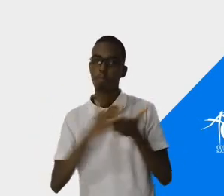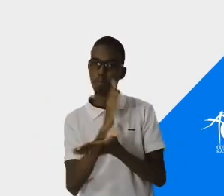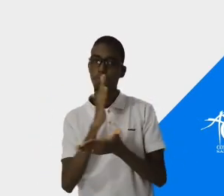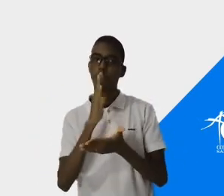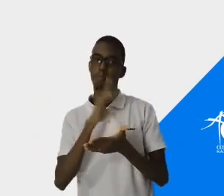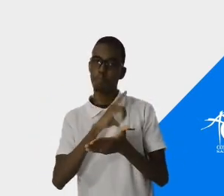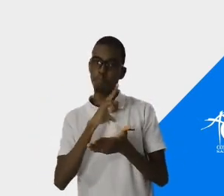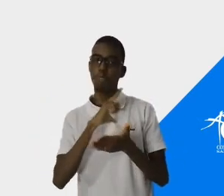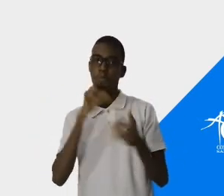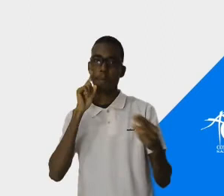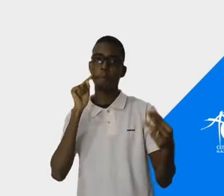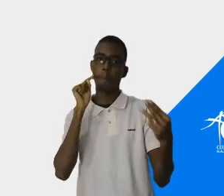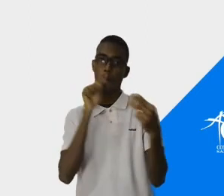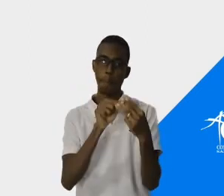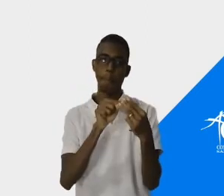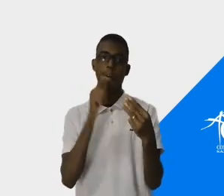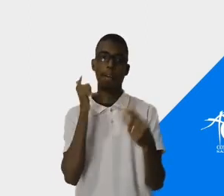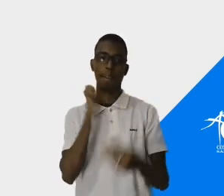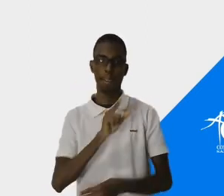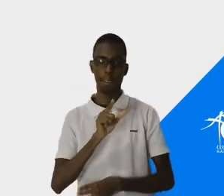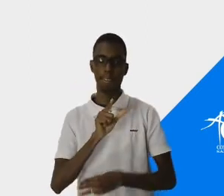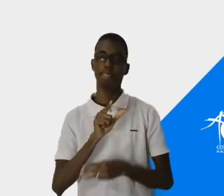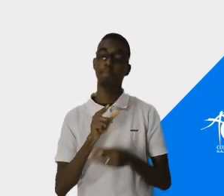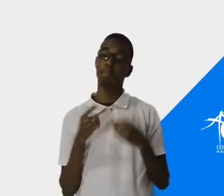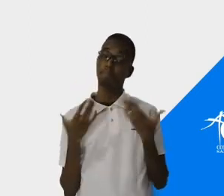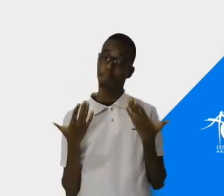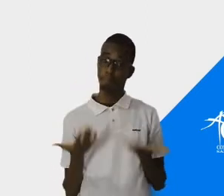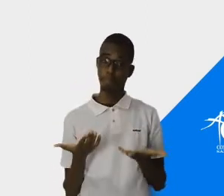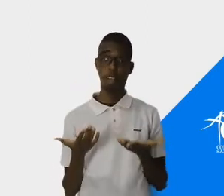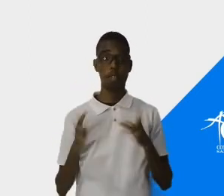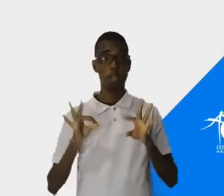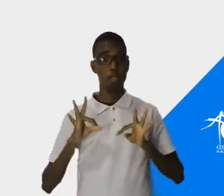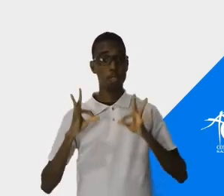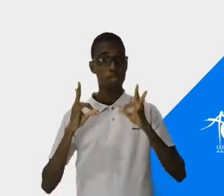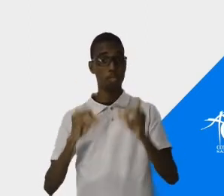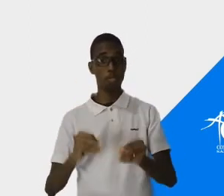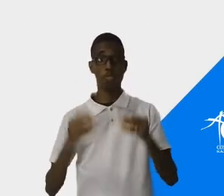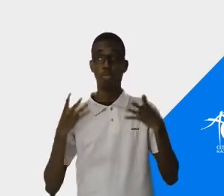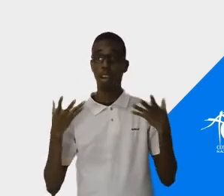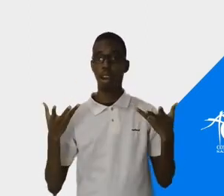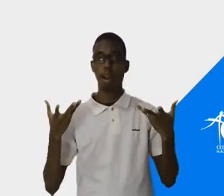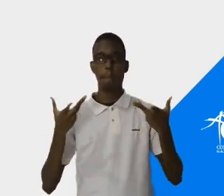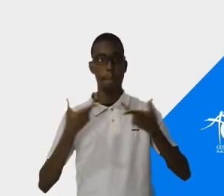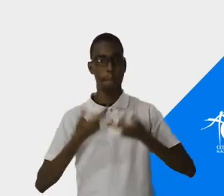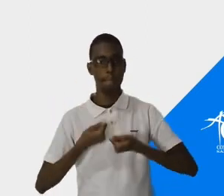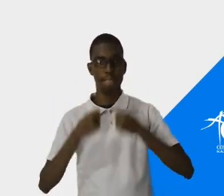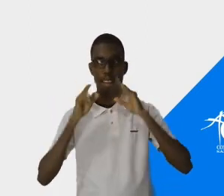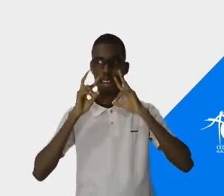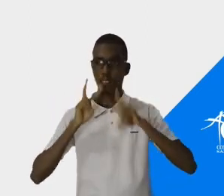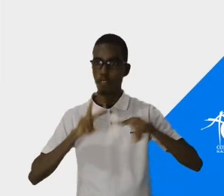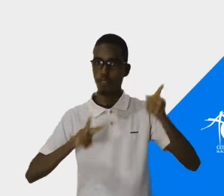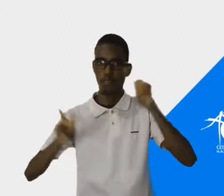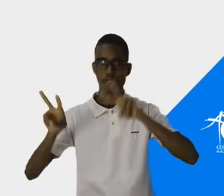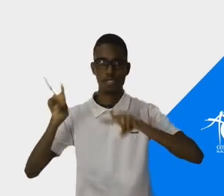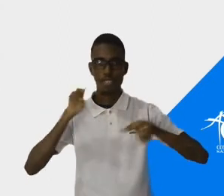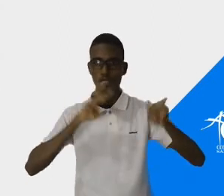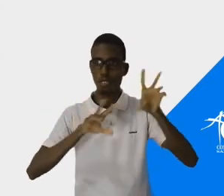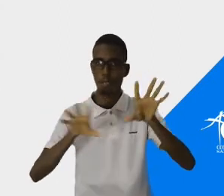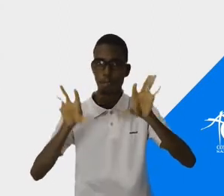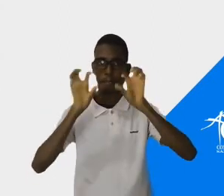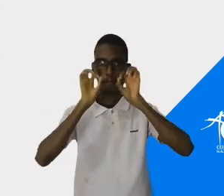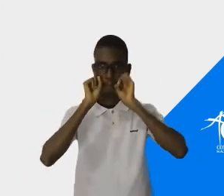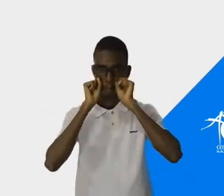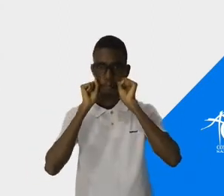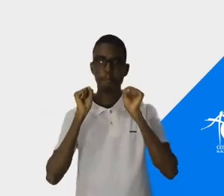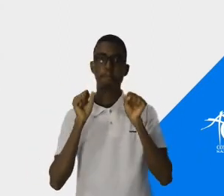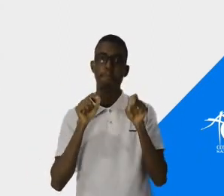pretendida. Então, todas as habilidades são visoreceptivas, são construtivas, as praxias, né,